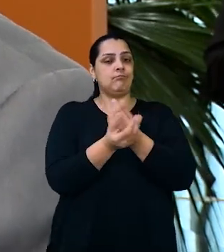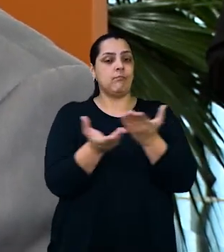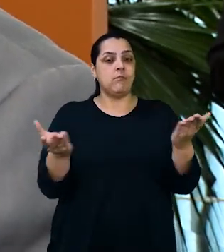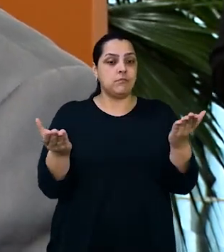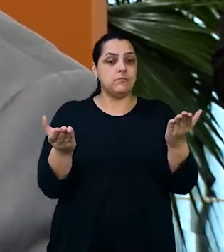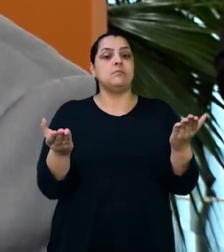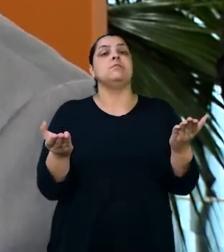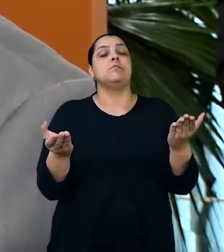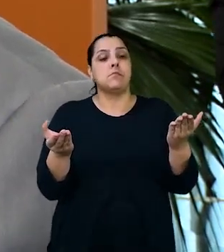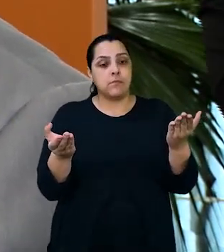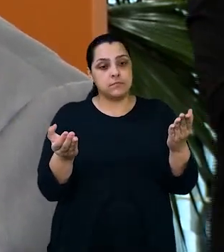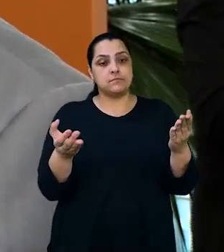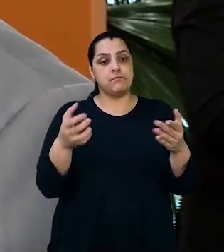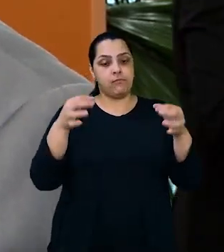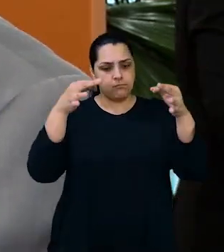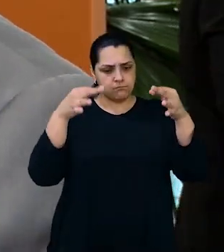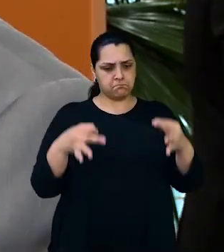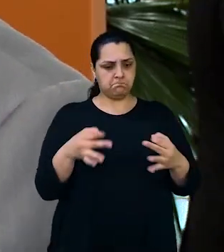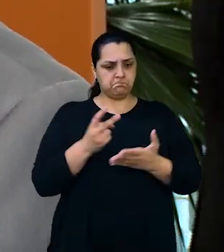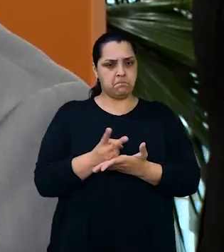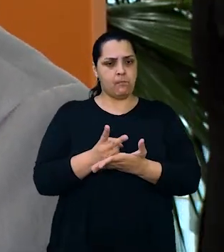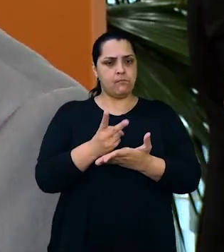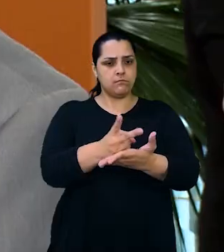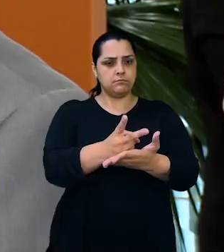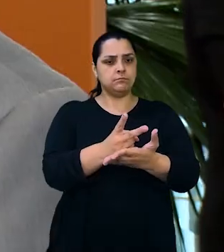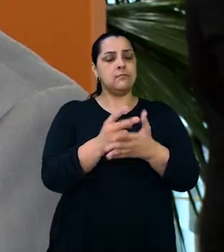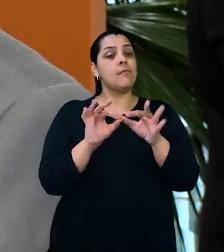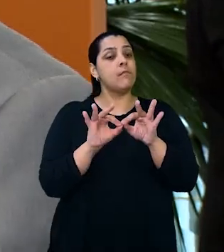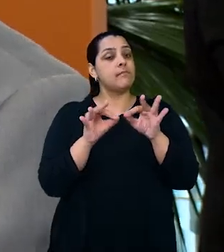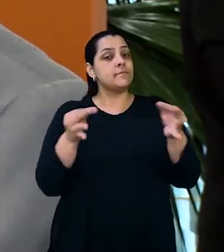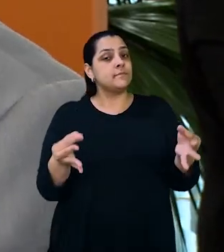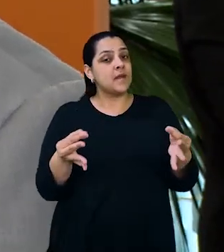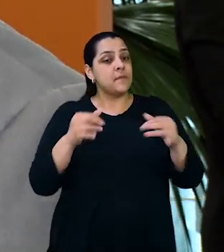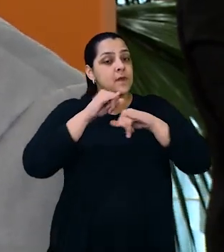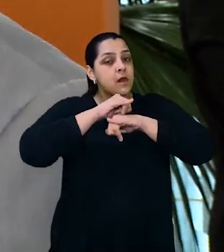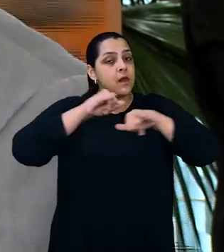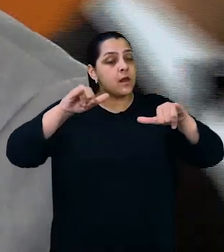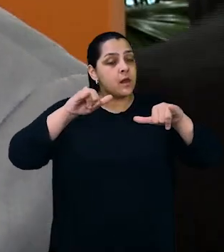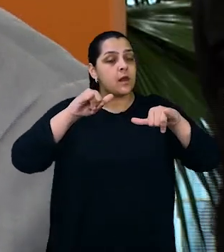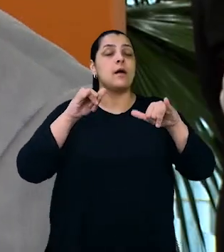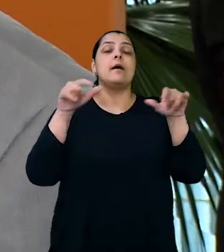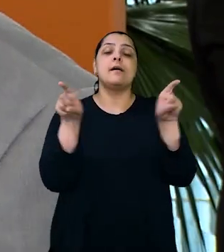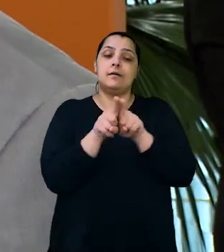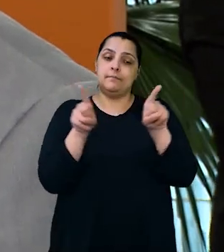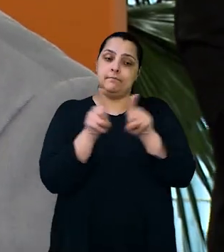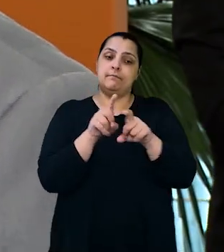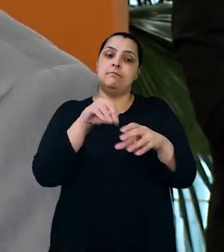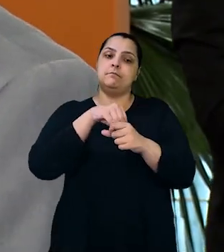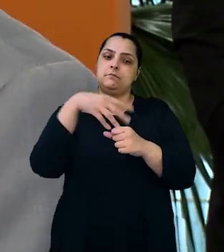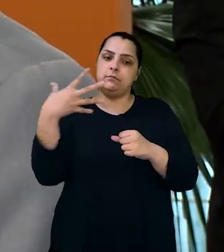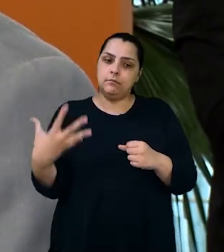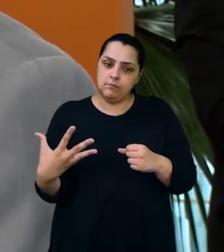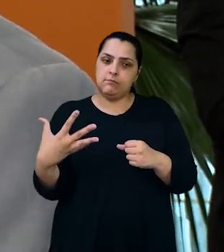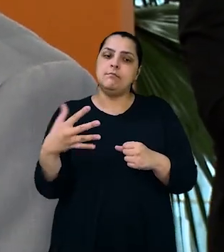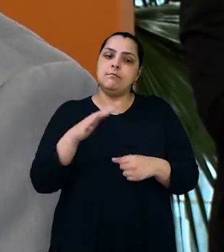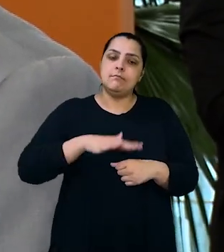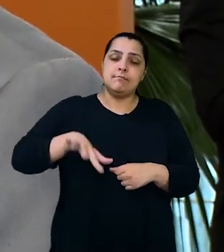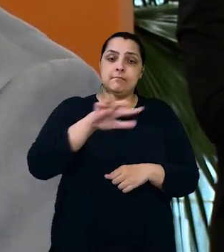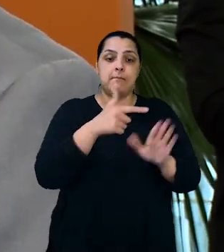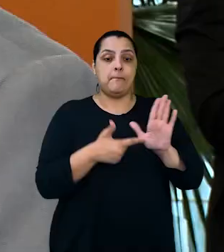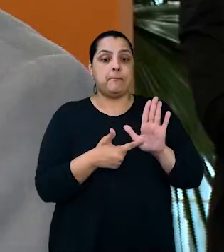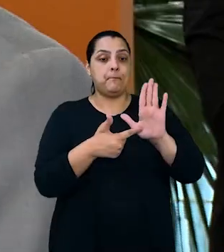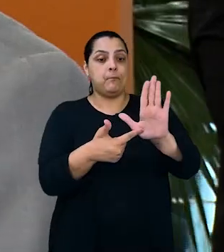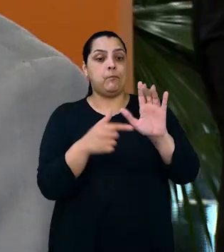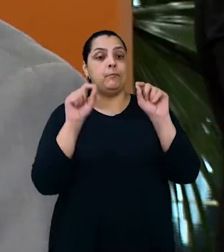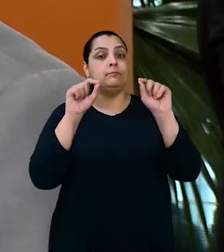direta, consistente, com linguagem simples, mas com muito conteúdo para mostrar